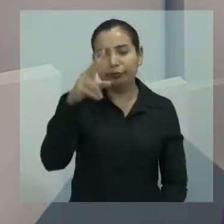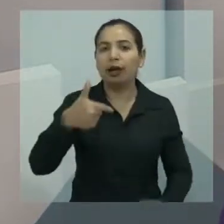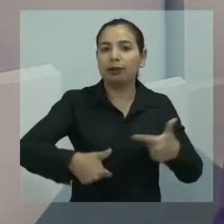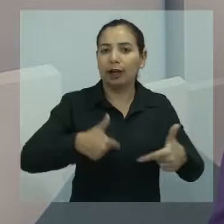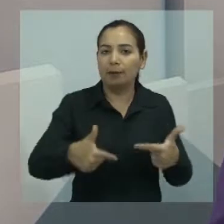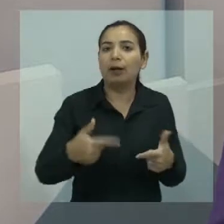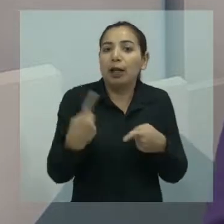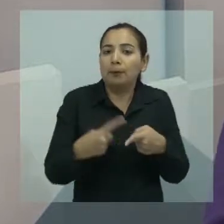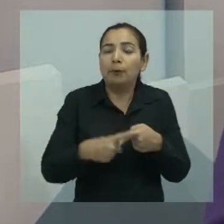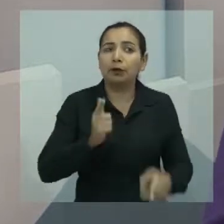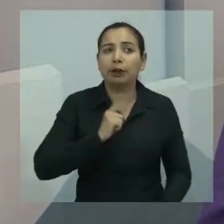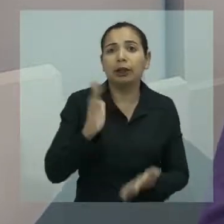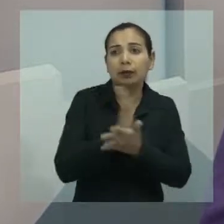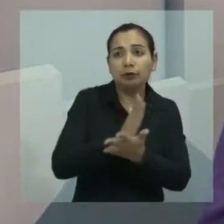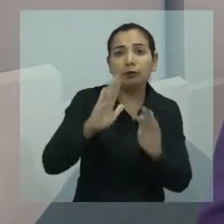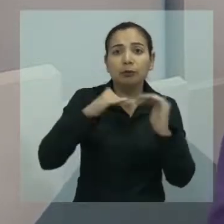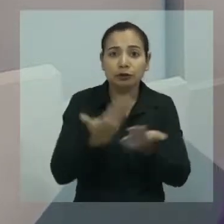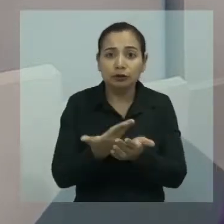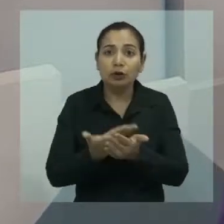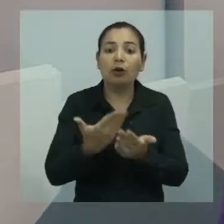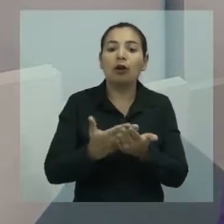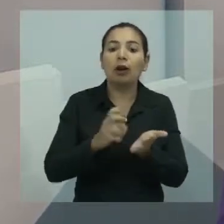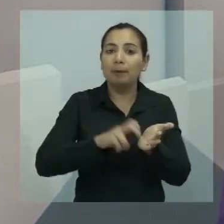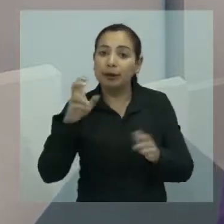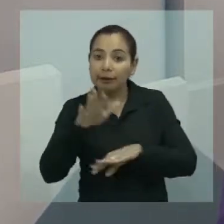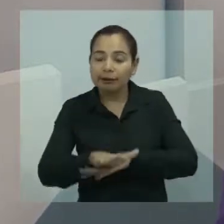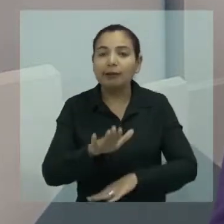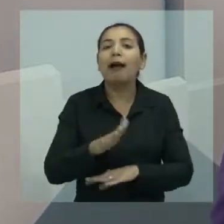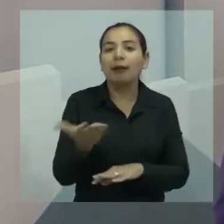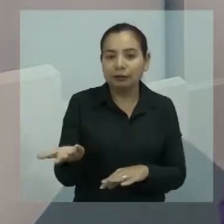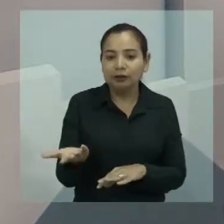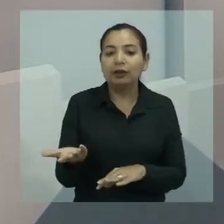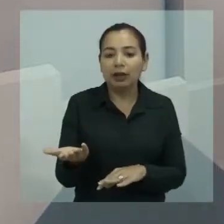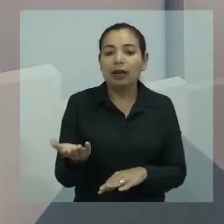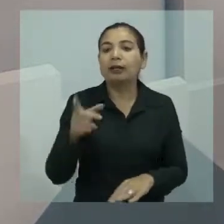mais. No caso do ensino médio, aqui em Fortaleza,